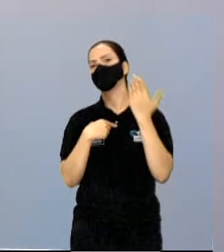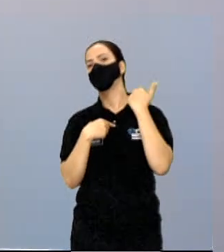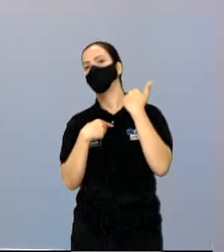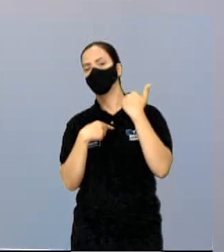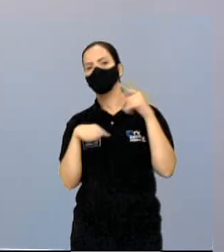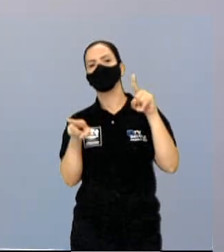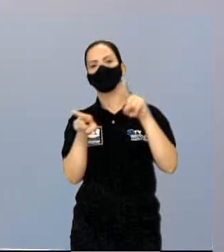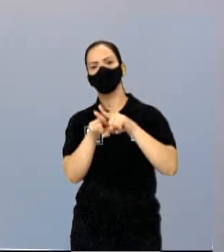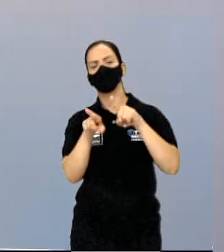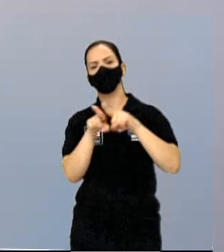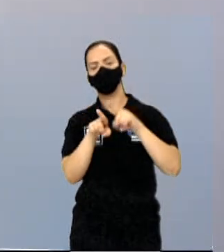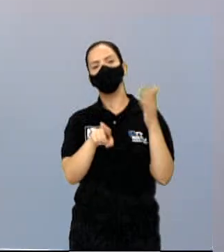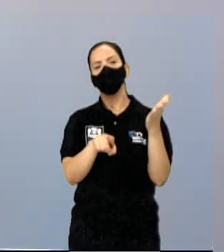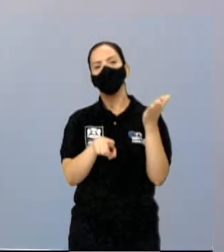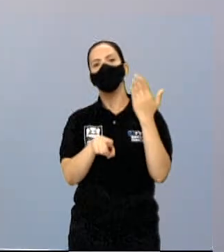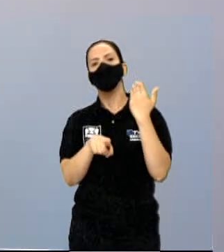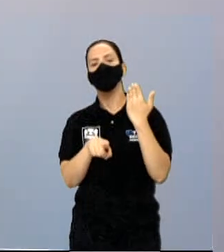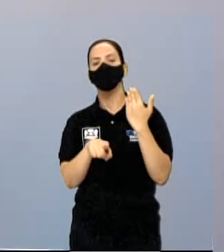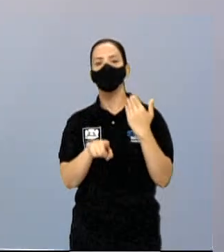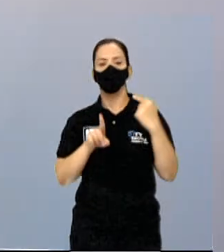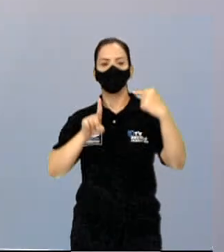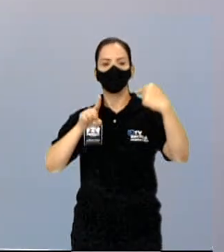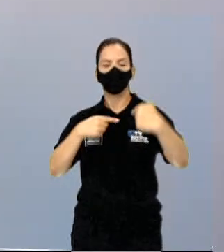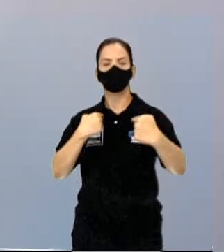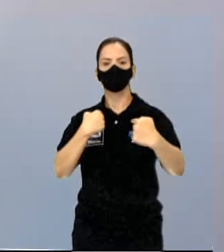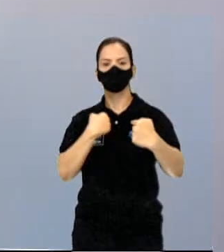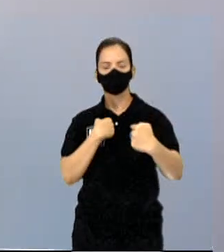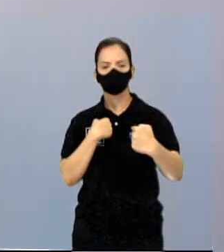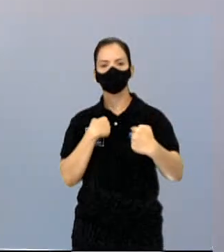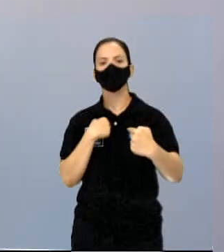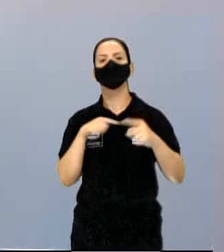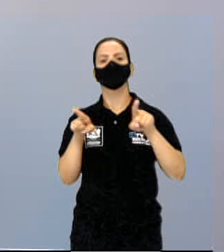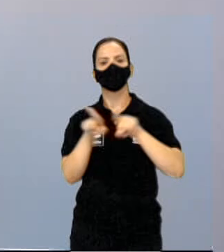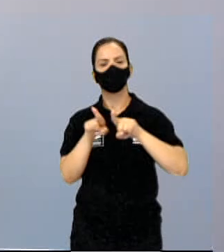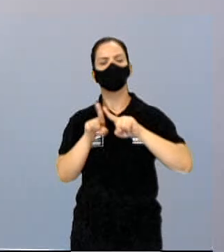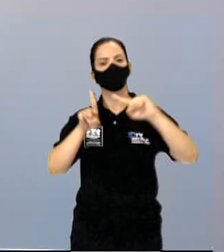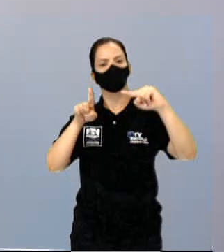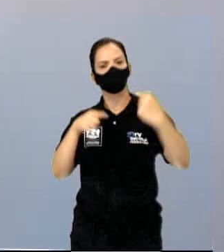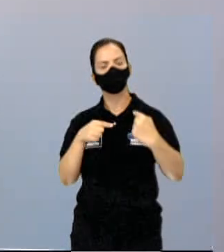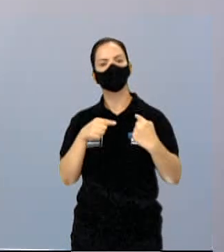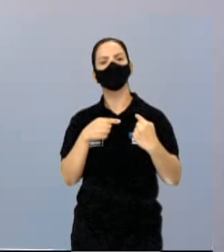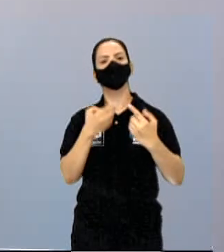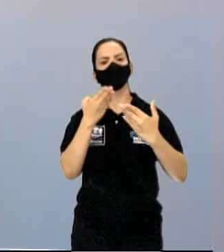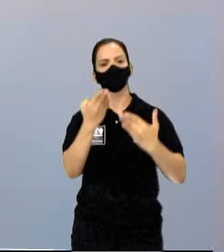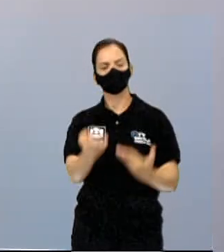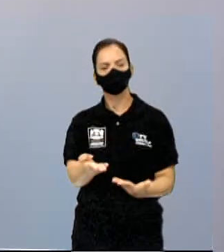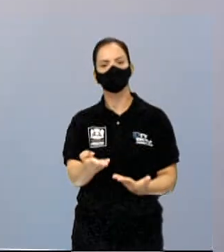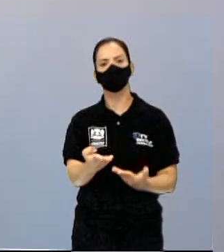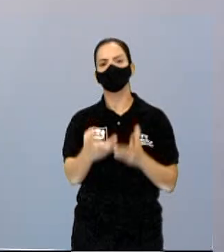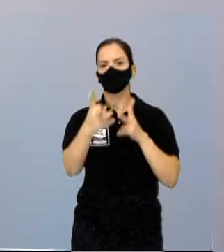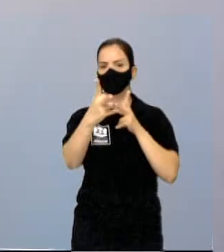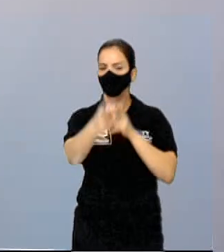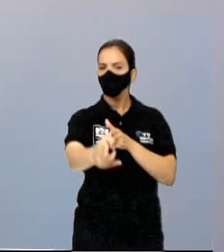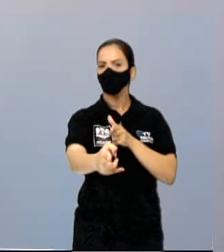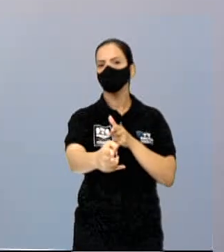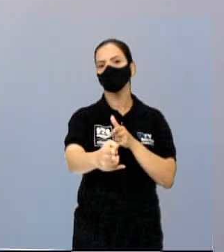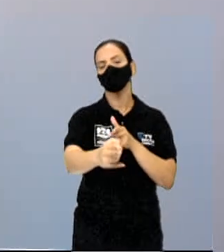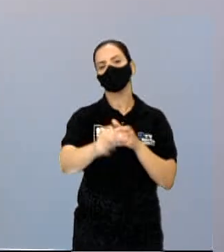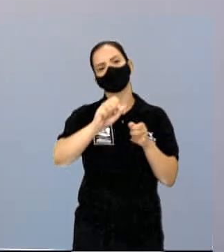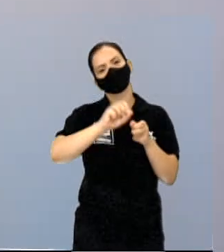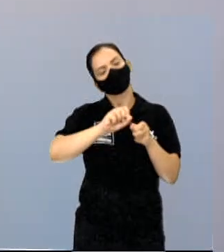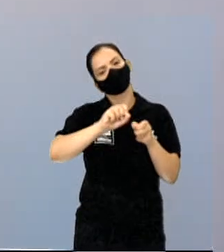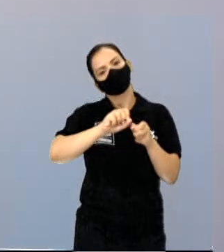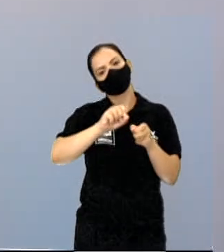Ou seja, aquilo que você fizesse contra mim, eu poderia fazer contra você também. Ou seja, olho por olho, dente por dente. Vê